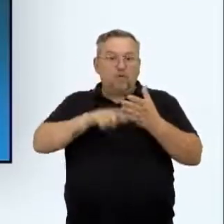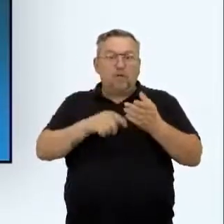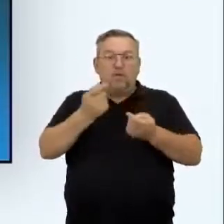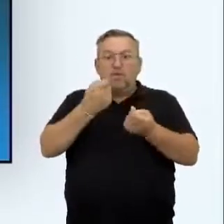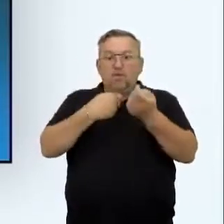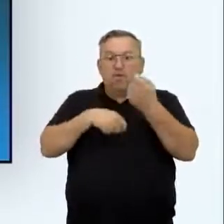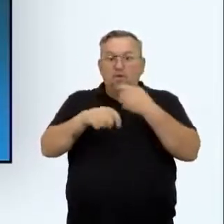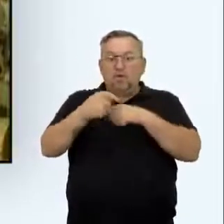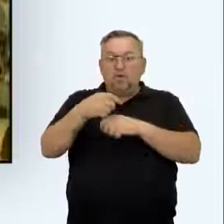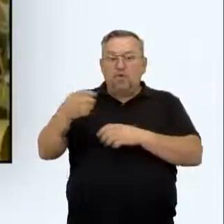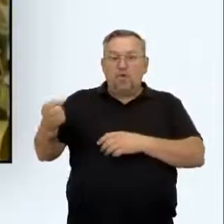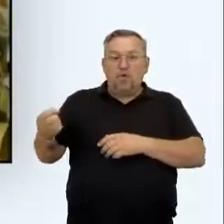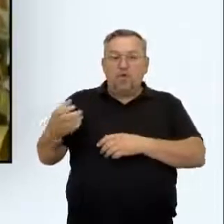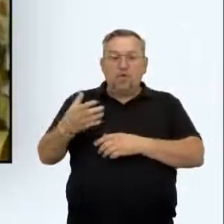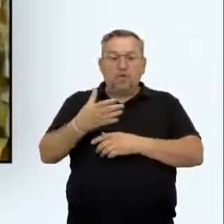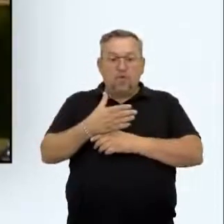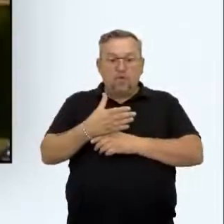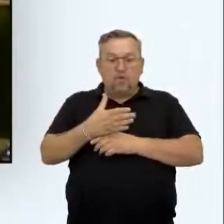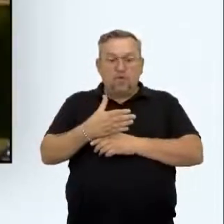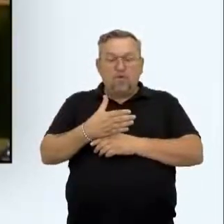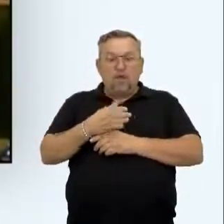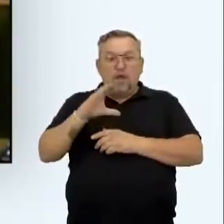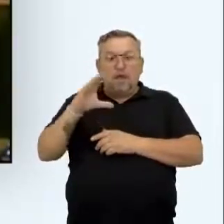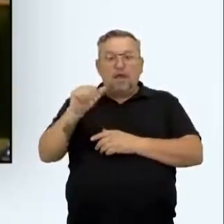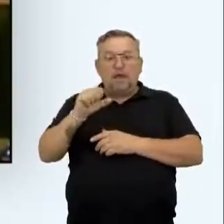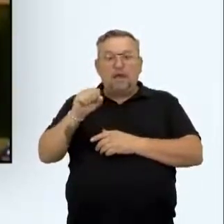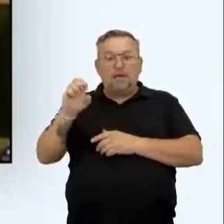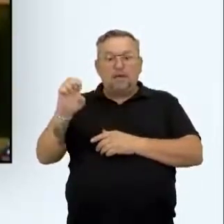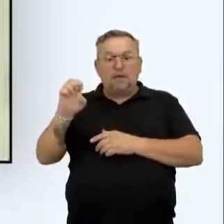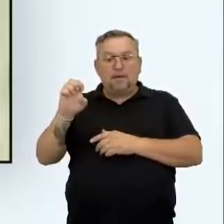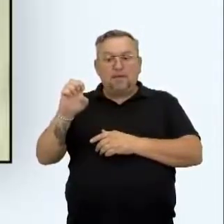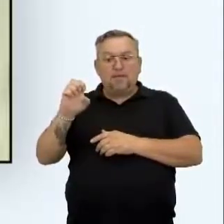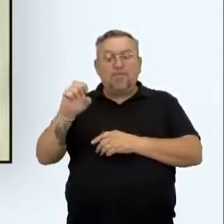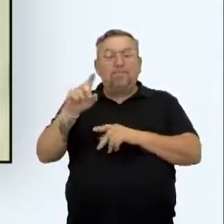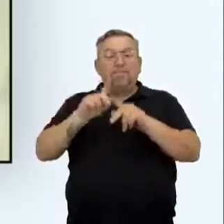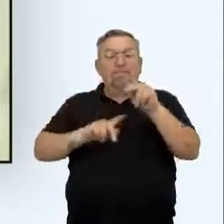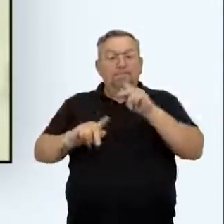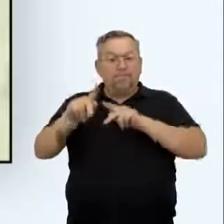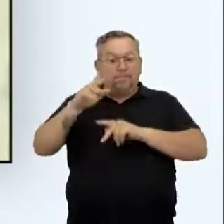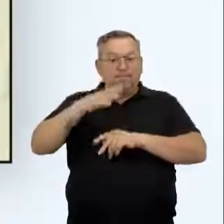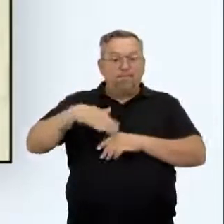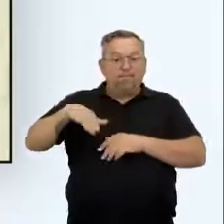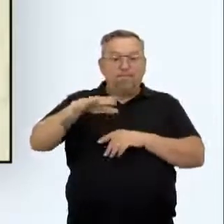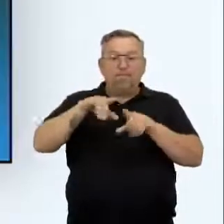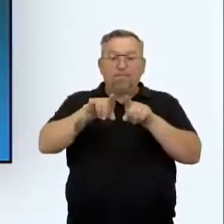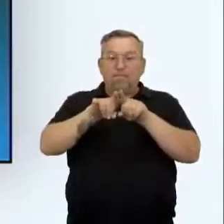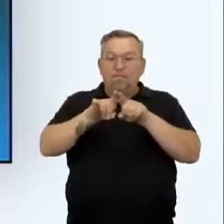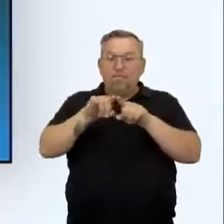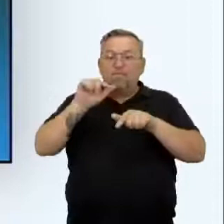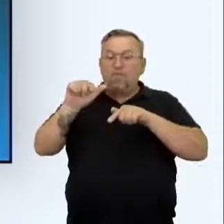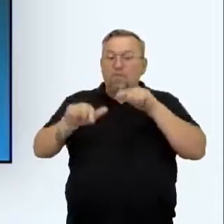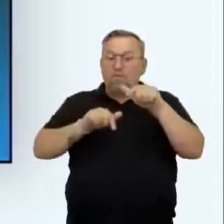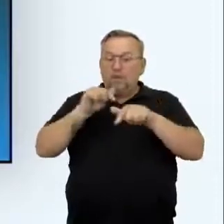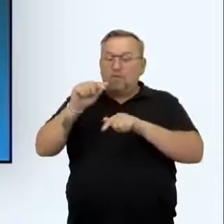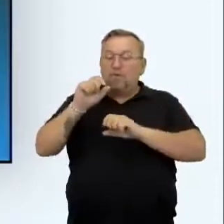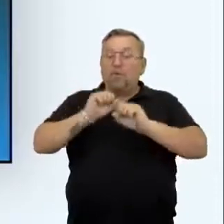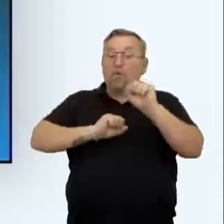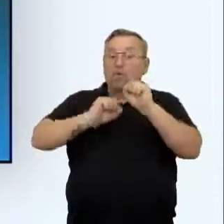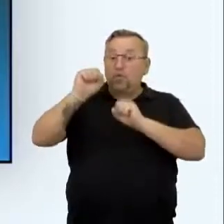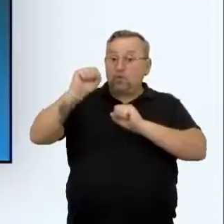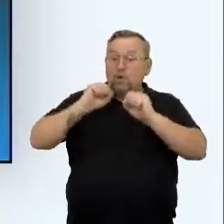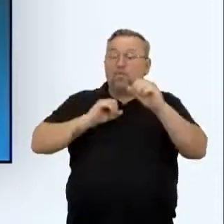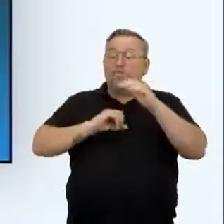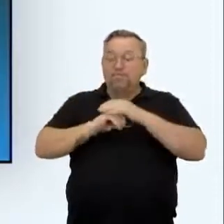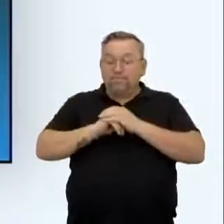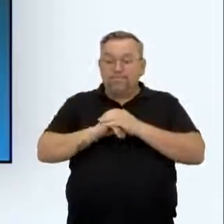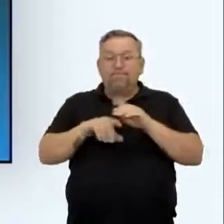a novos use cases para a população e para a atividade industrial